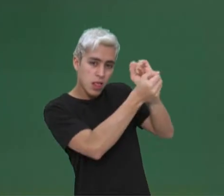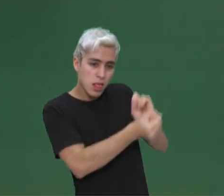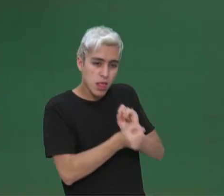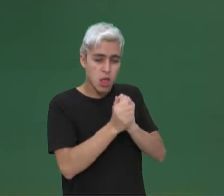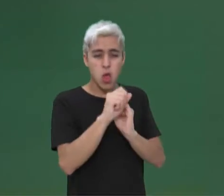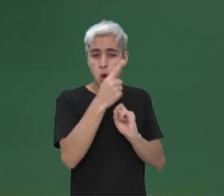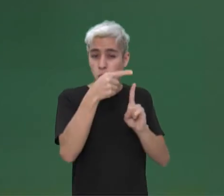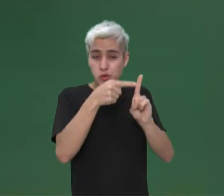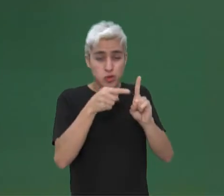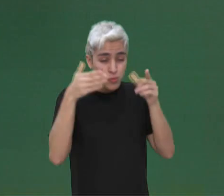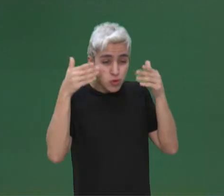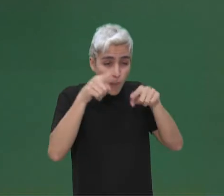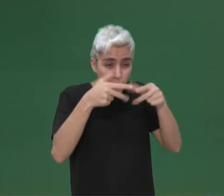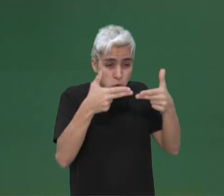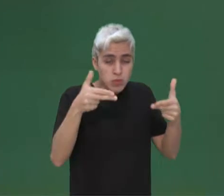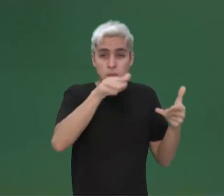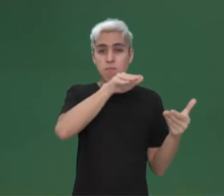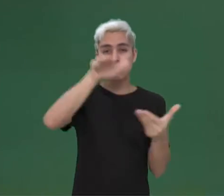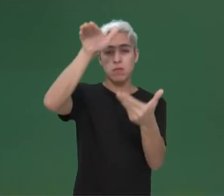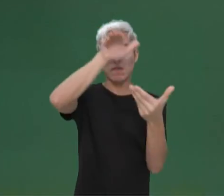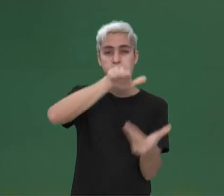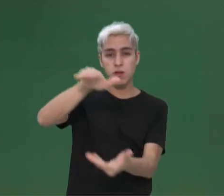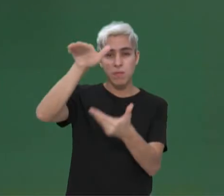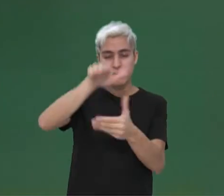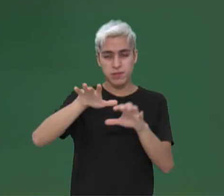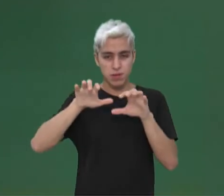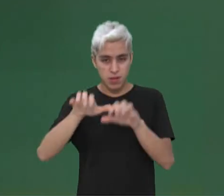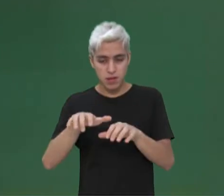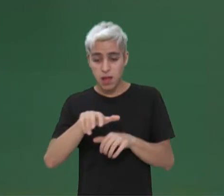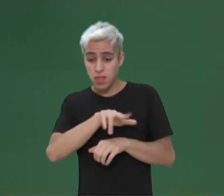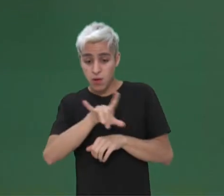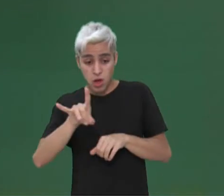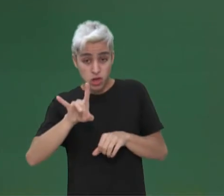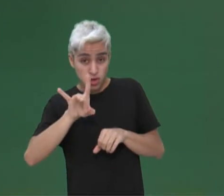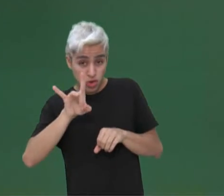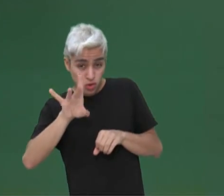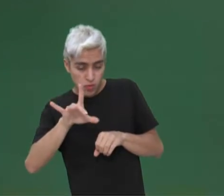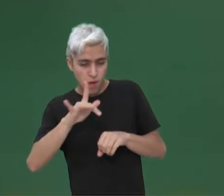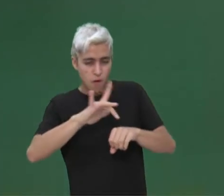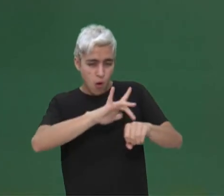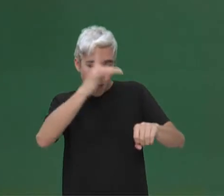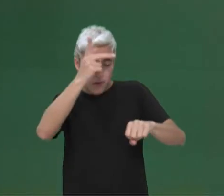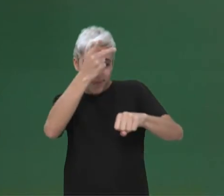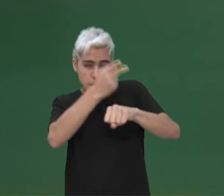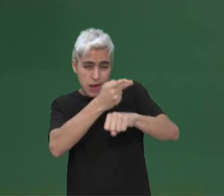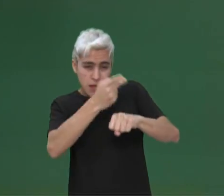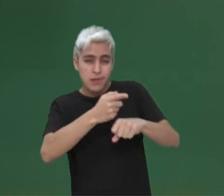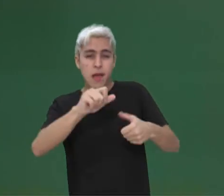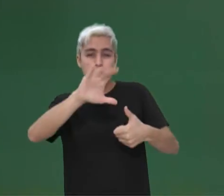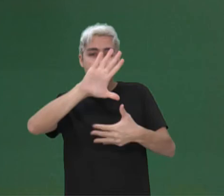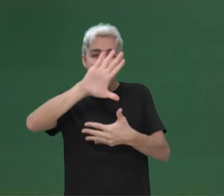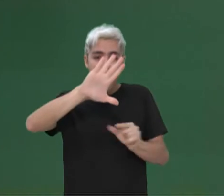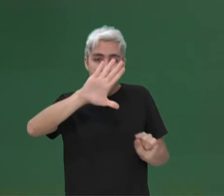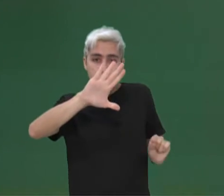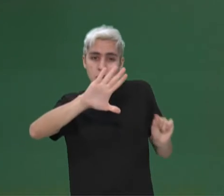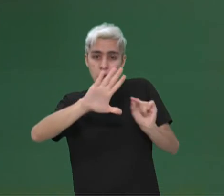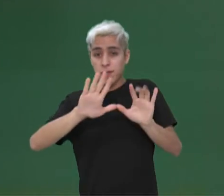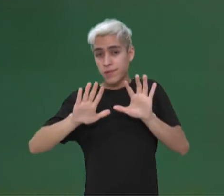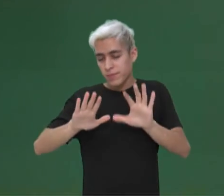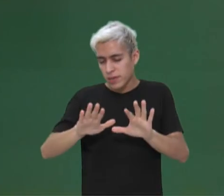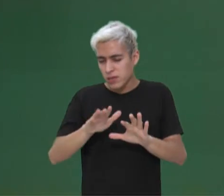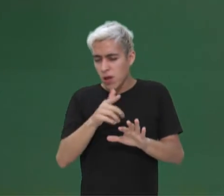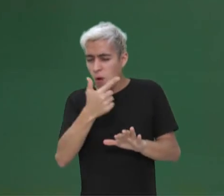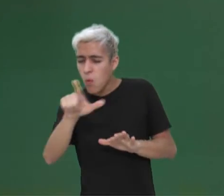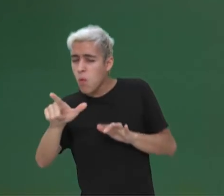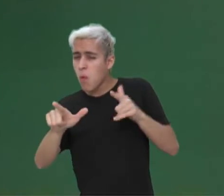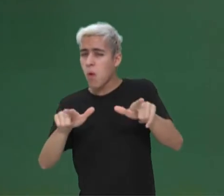só para exportação. Essa é a ideia. Então, não é só ouro e prata na América Espanhola, mas, salvo poucas